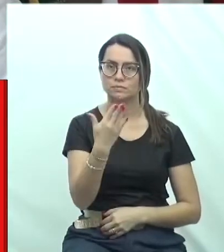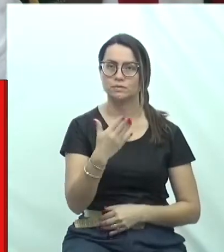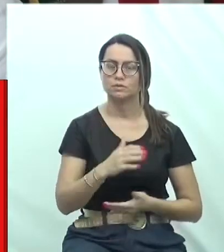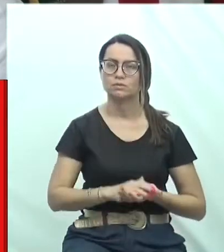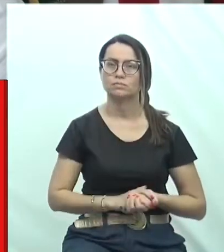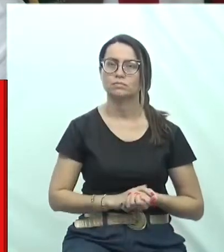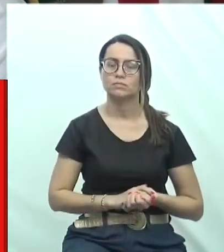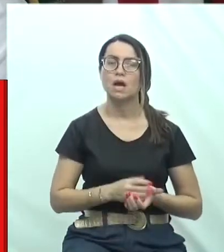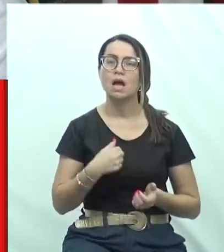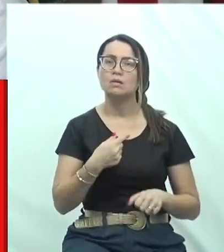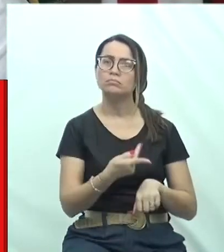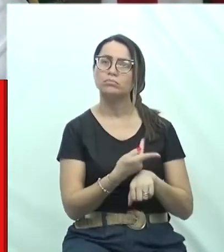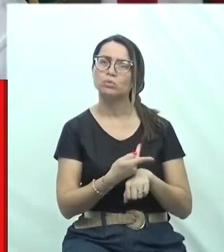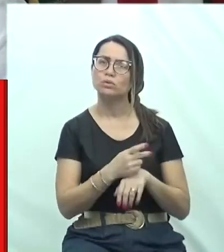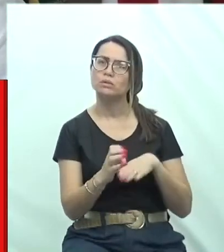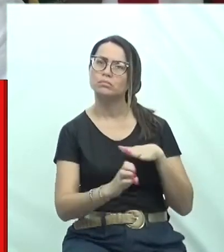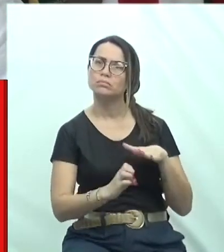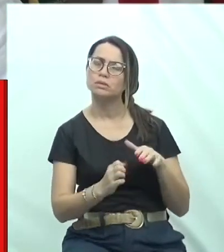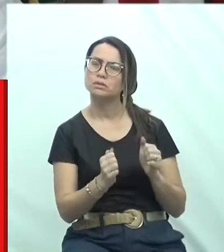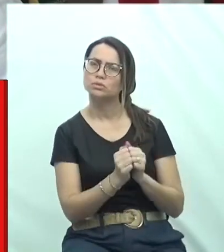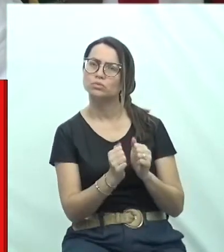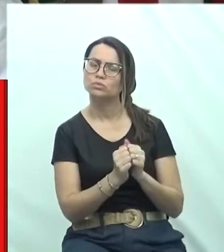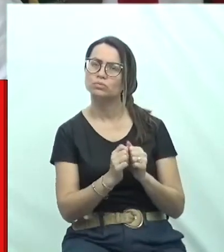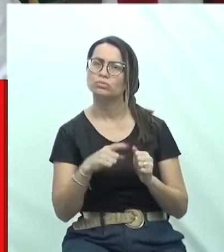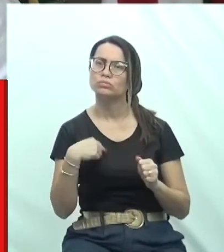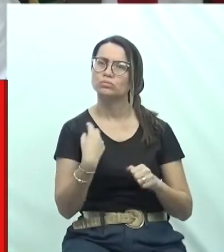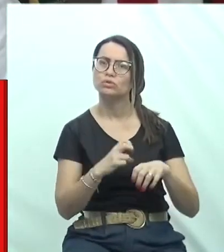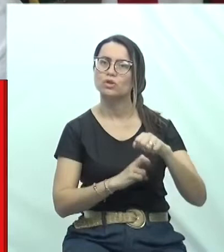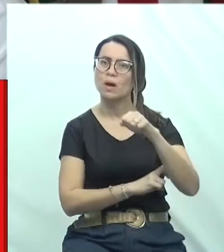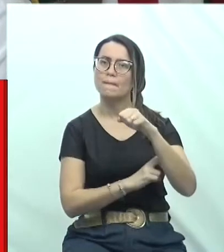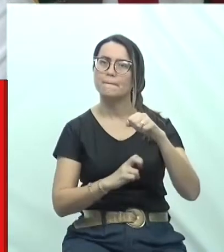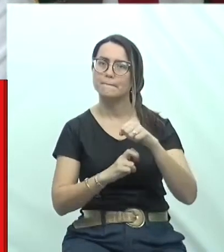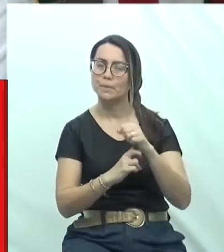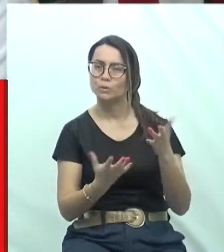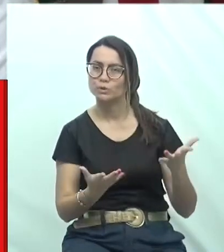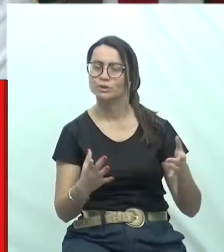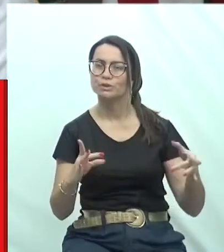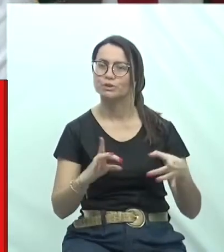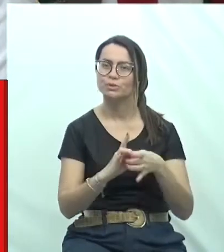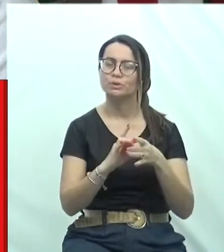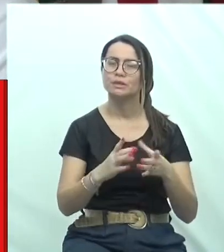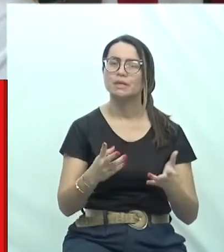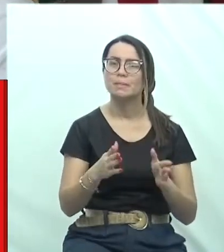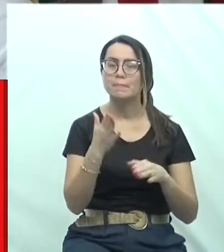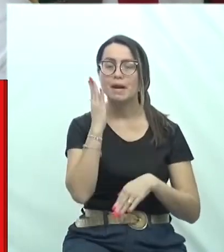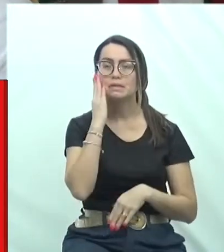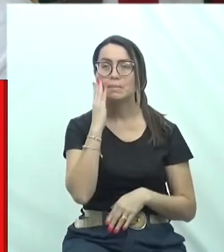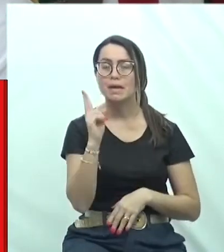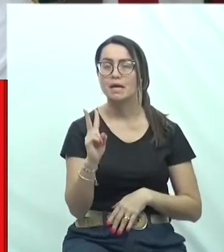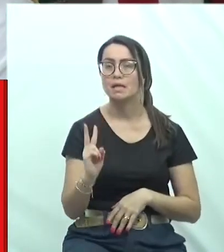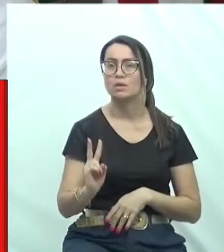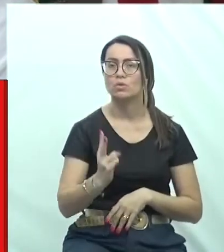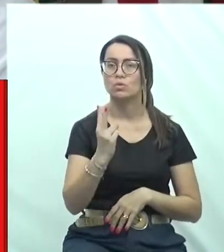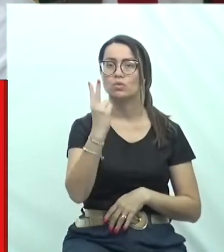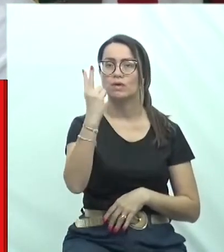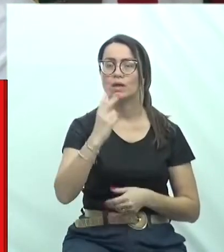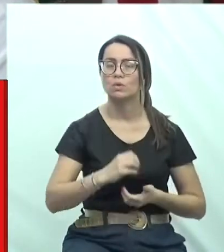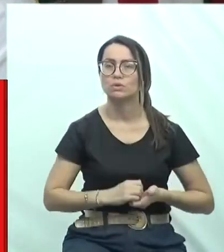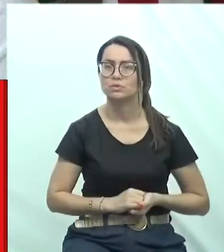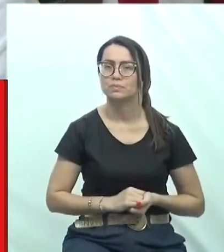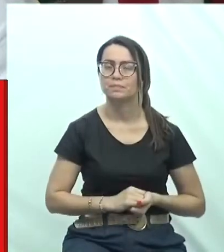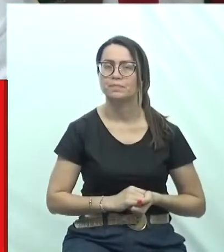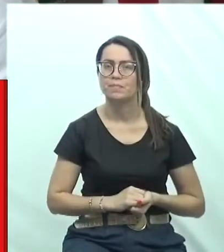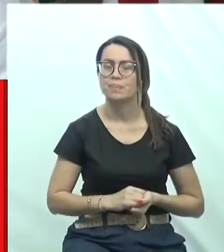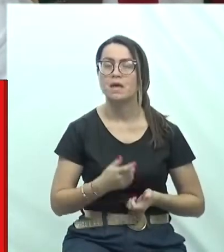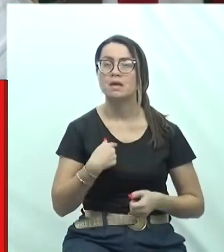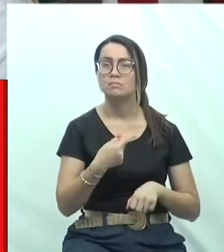um pouquinho de fazer umas contas em cima de alguns valores. E procurei, juntamente ali,